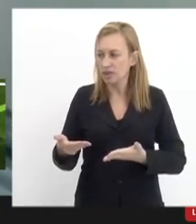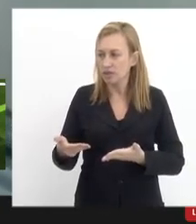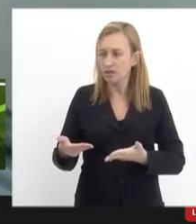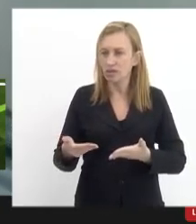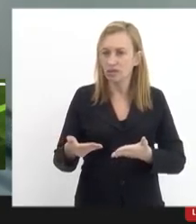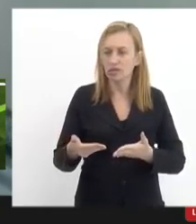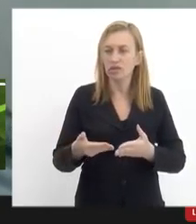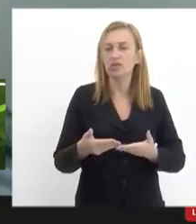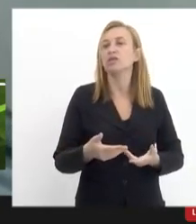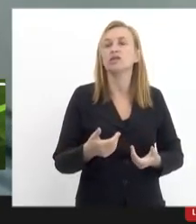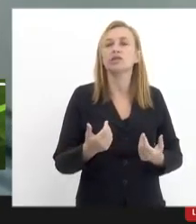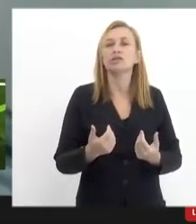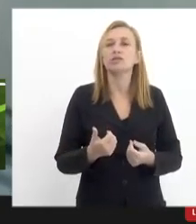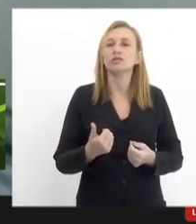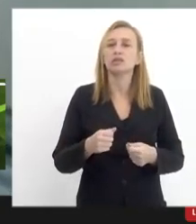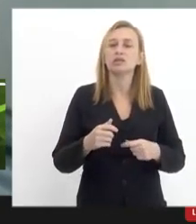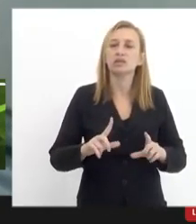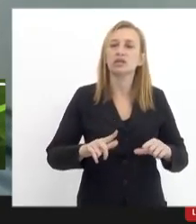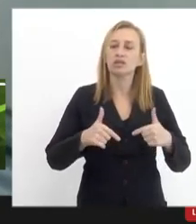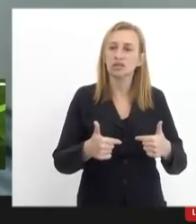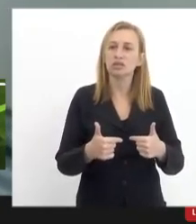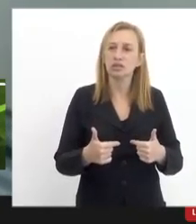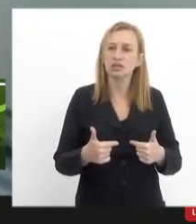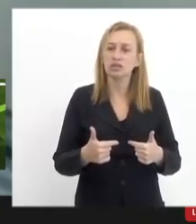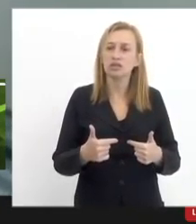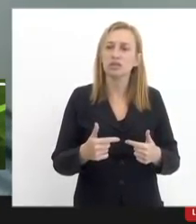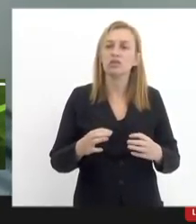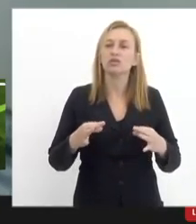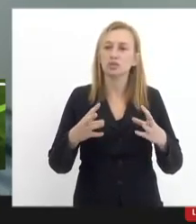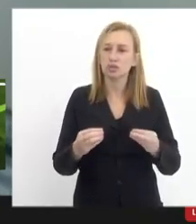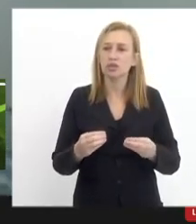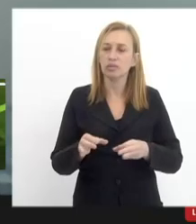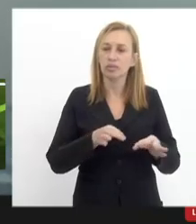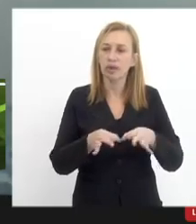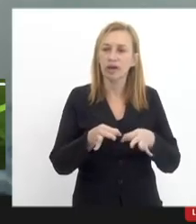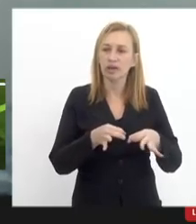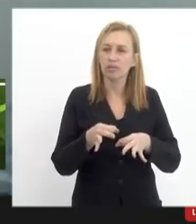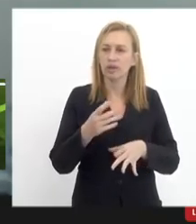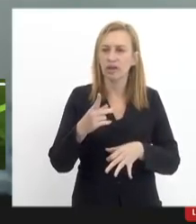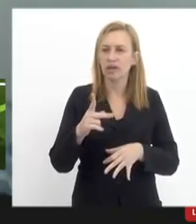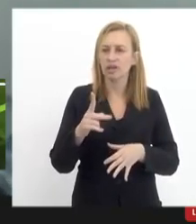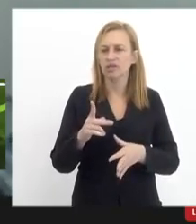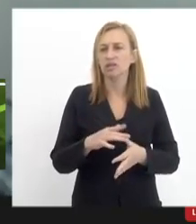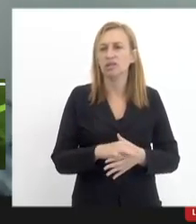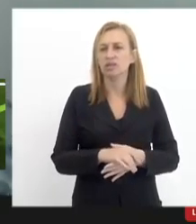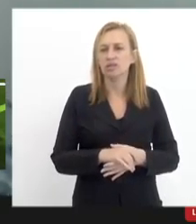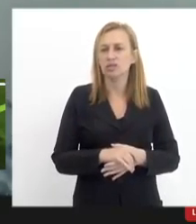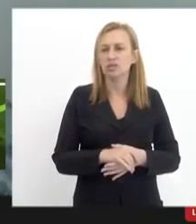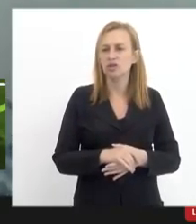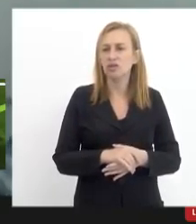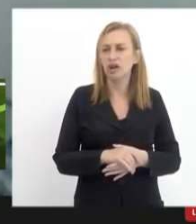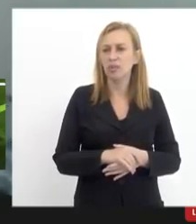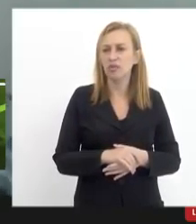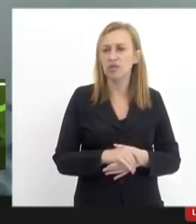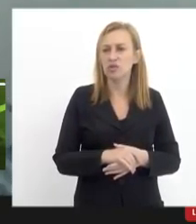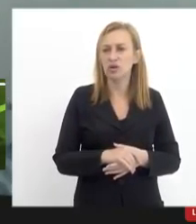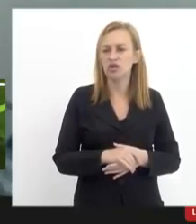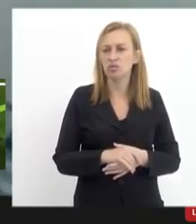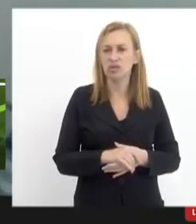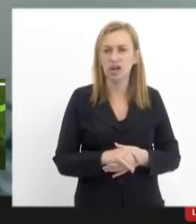é que têm que se manifestar do benefício que isso será para eles, né? Abrangendo o diferencial desses bens